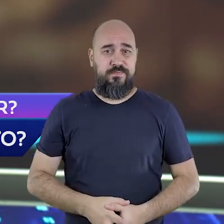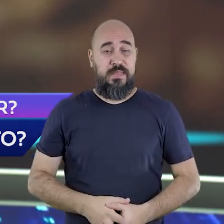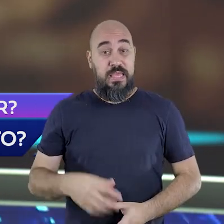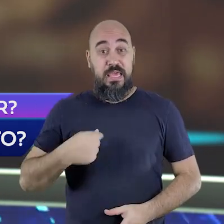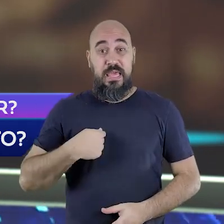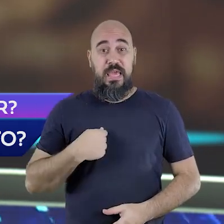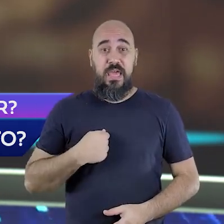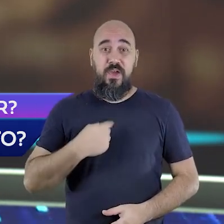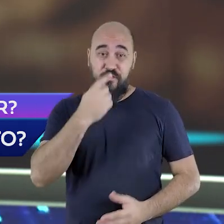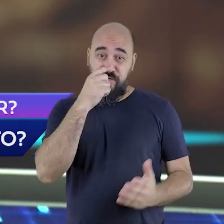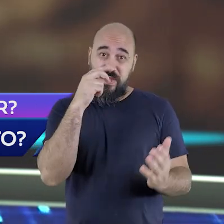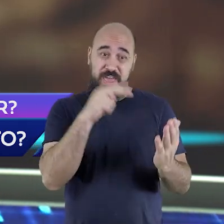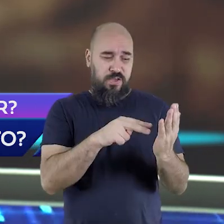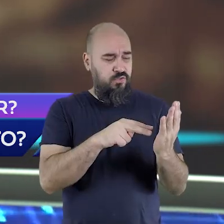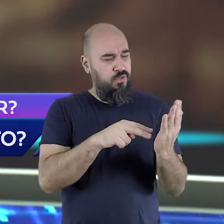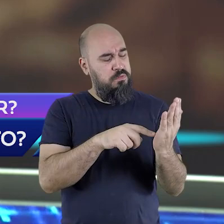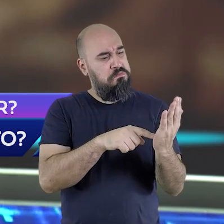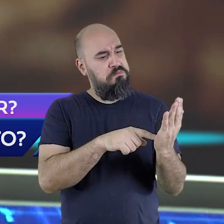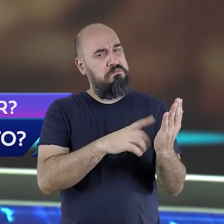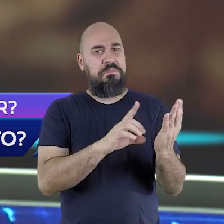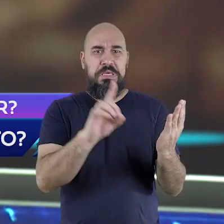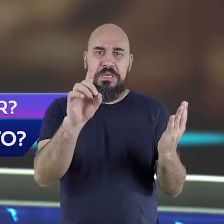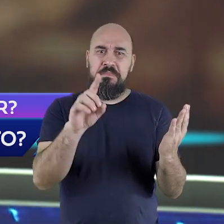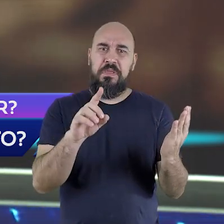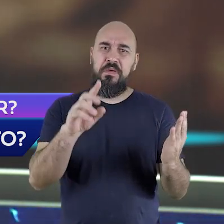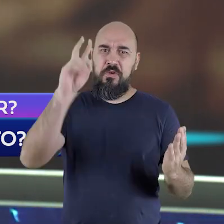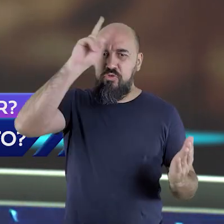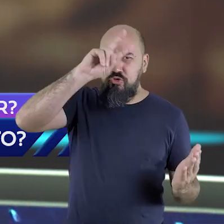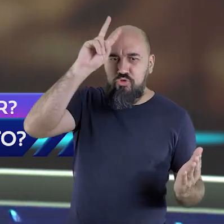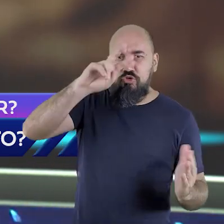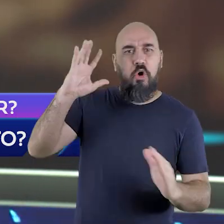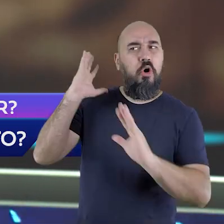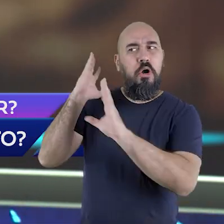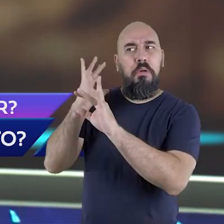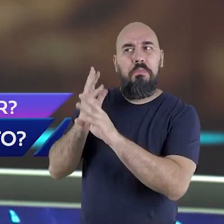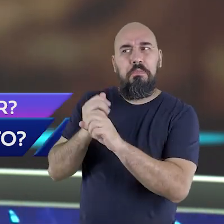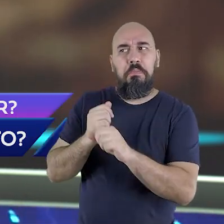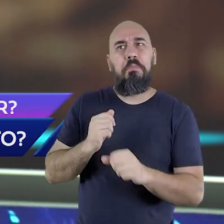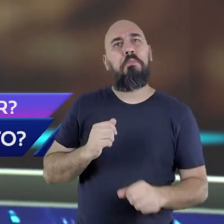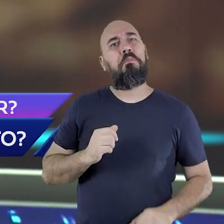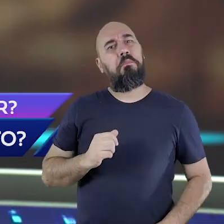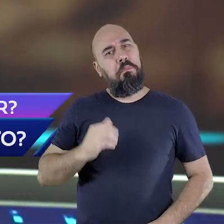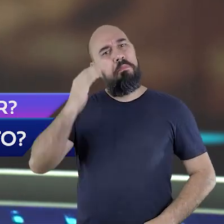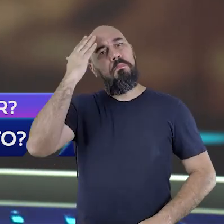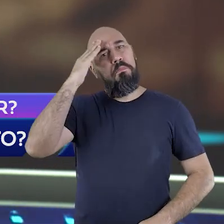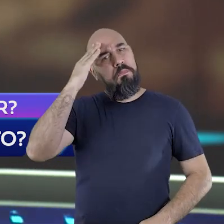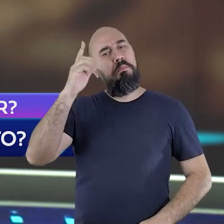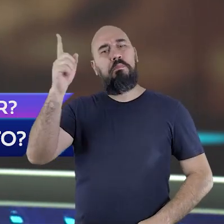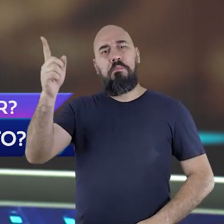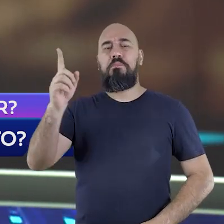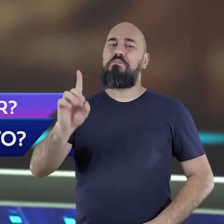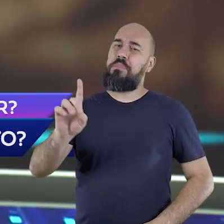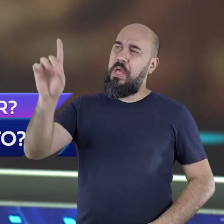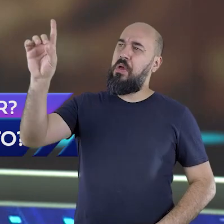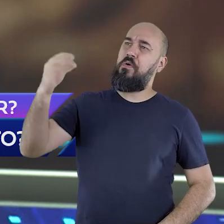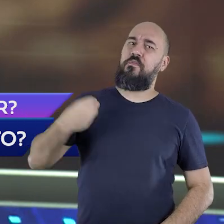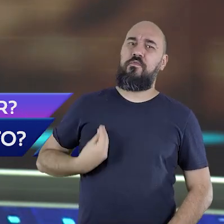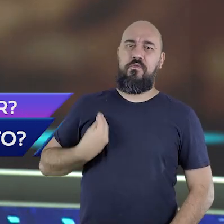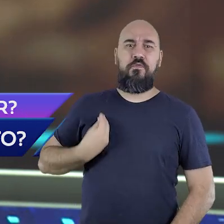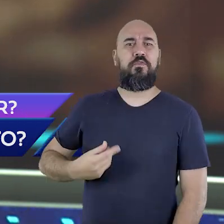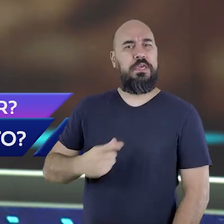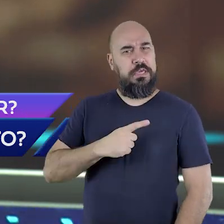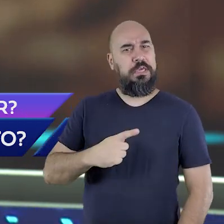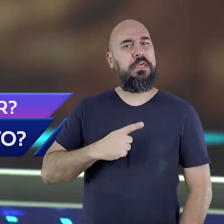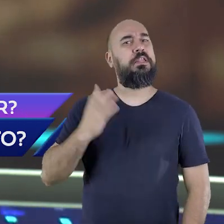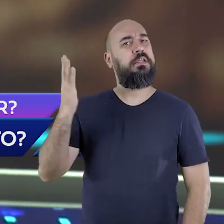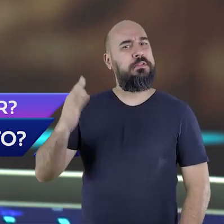abandonou. Quando eu olho para a história e a forma como Deus tem conduzido, eu entendo que Ele continua presente.